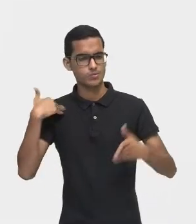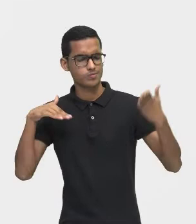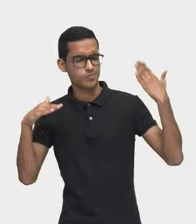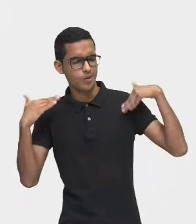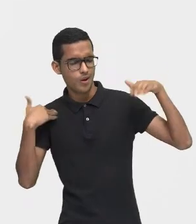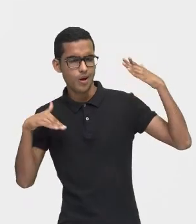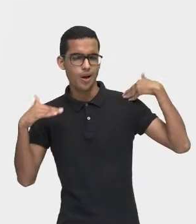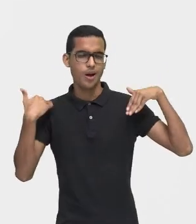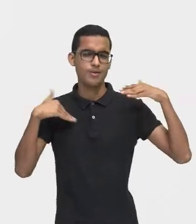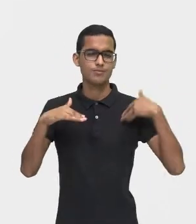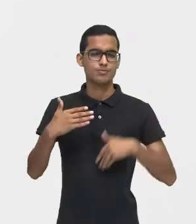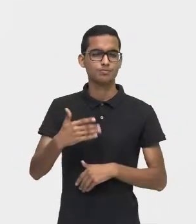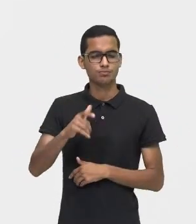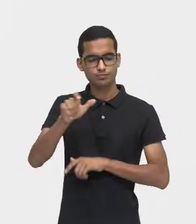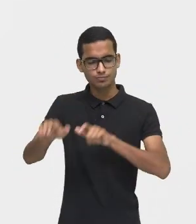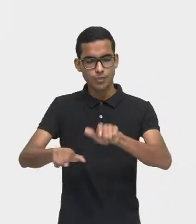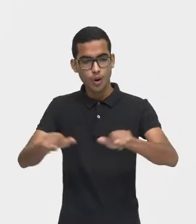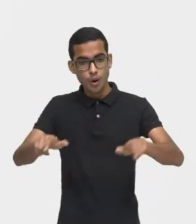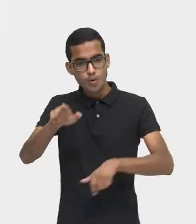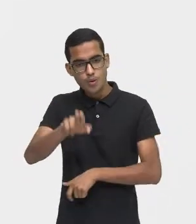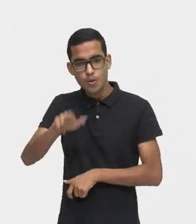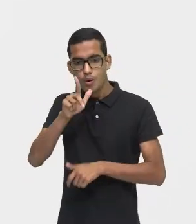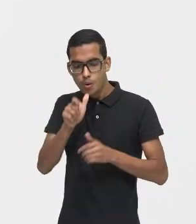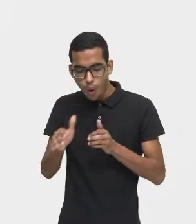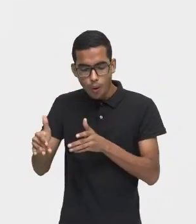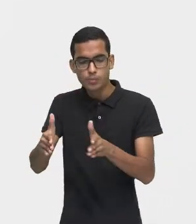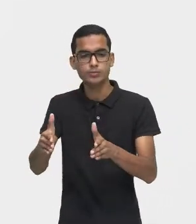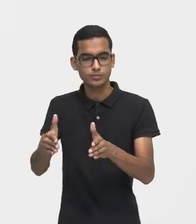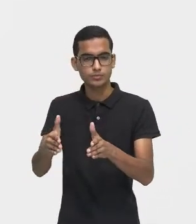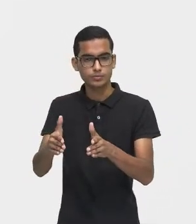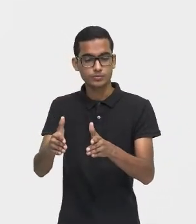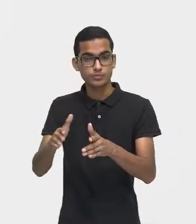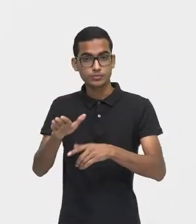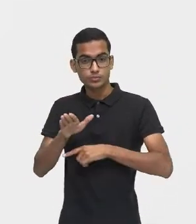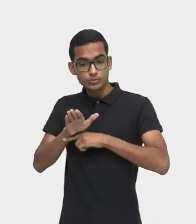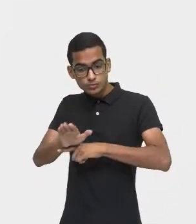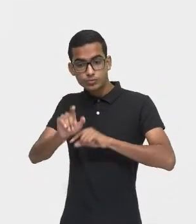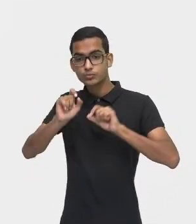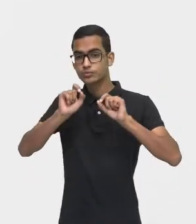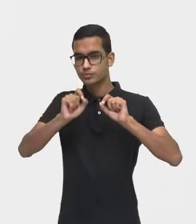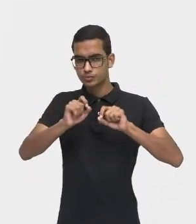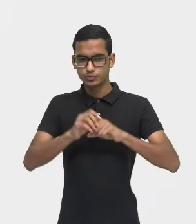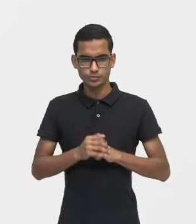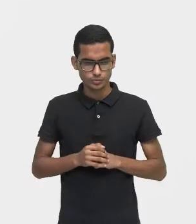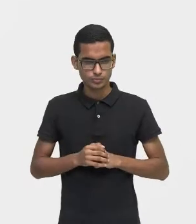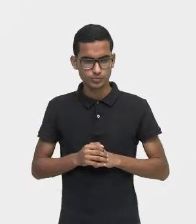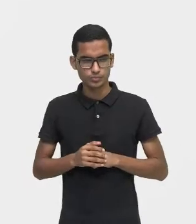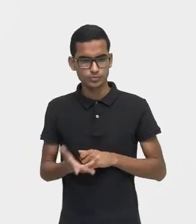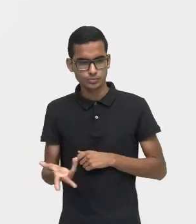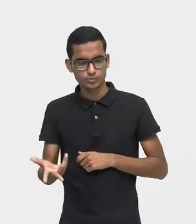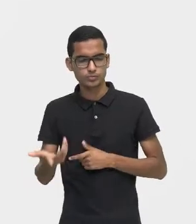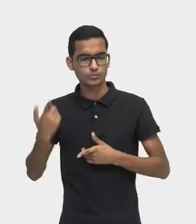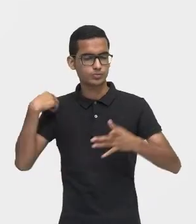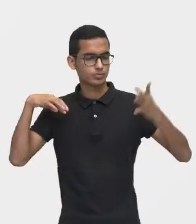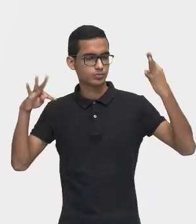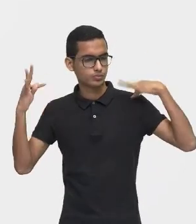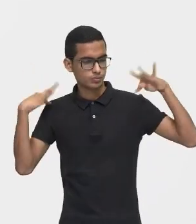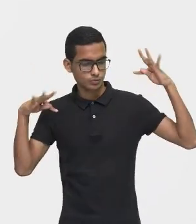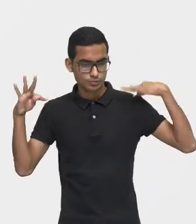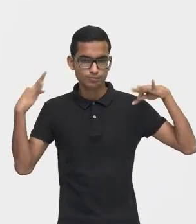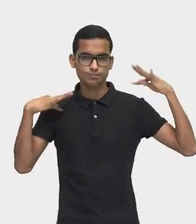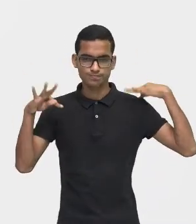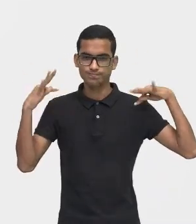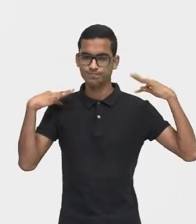em relação à utilização dos rios, e isso acaba ajudando muito através também aí do turismo, que acaba